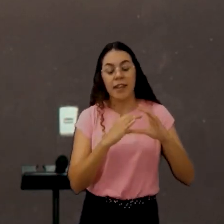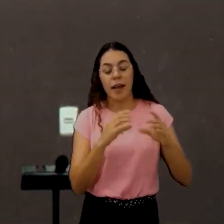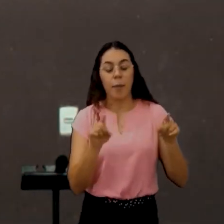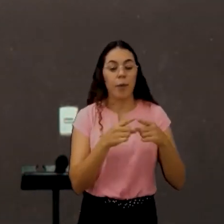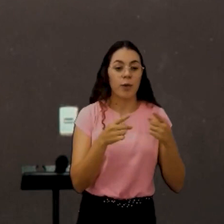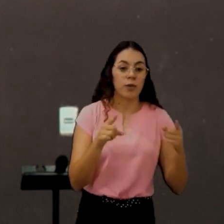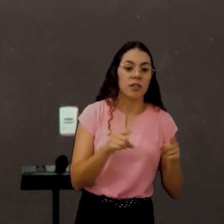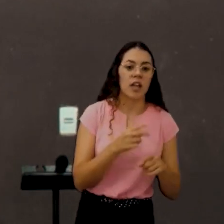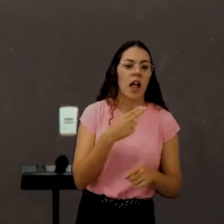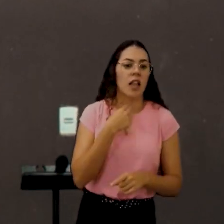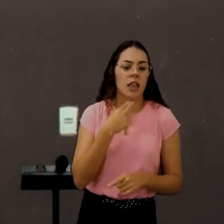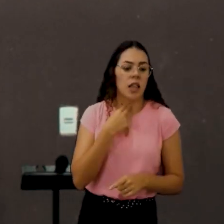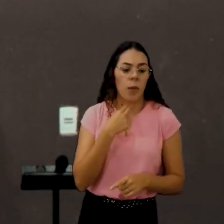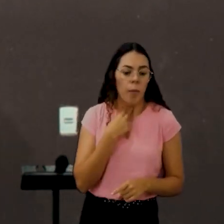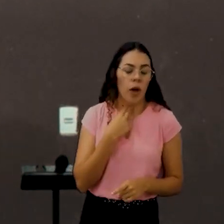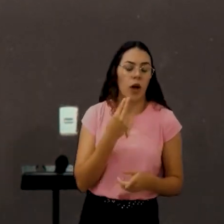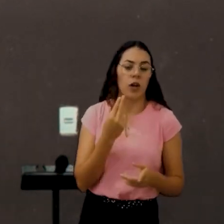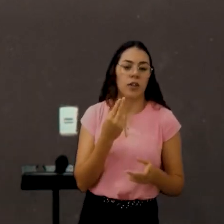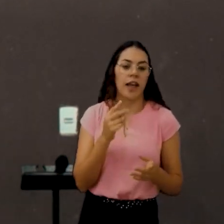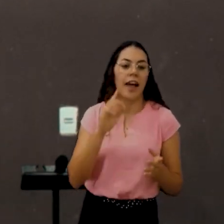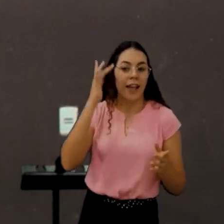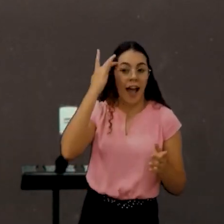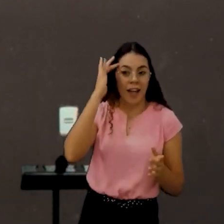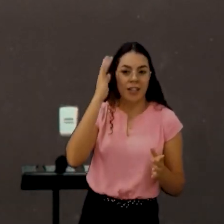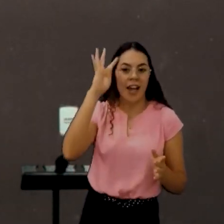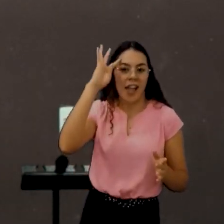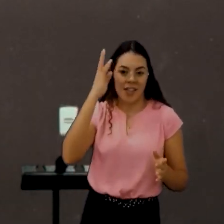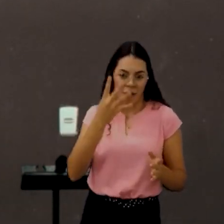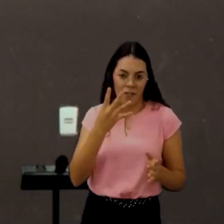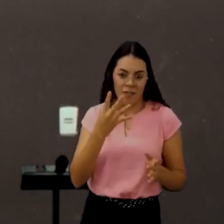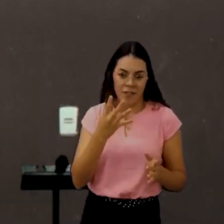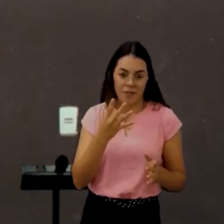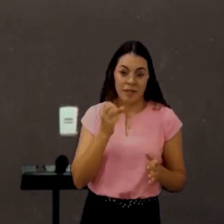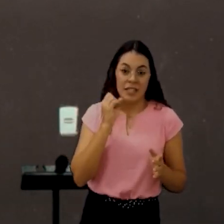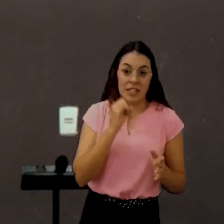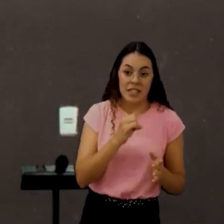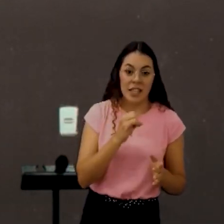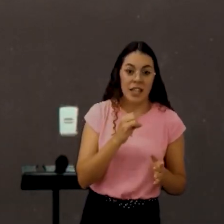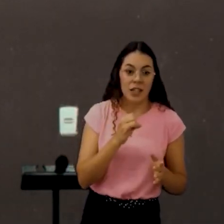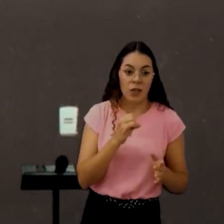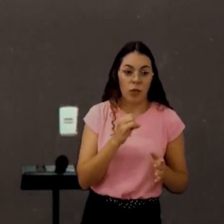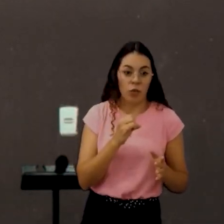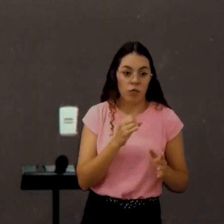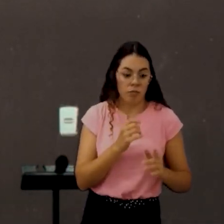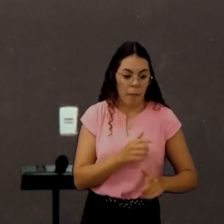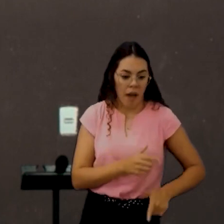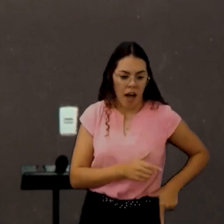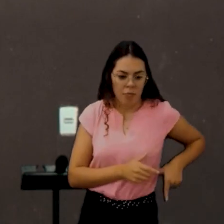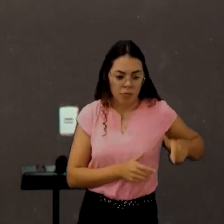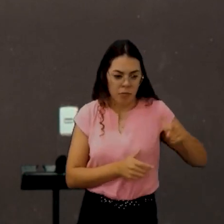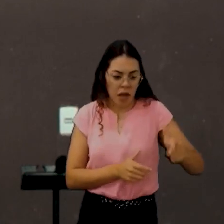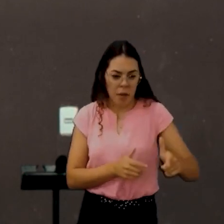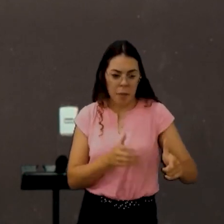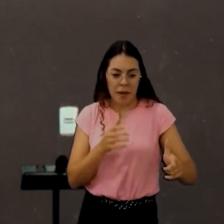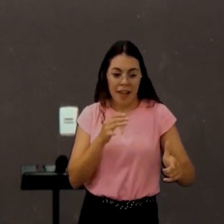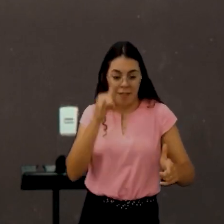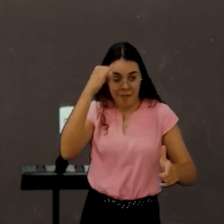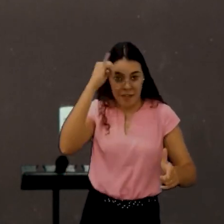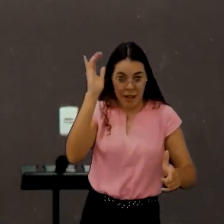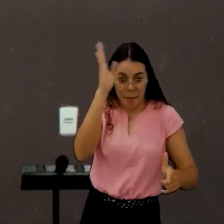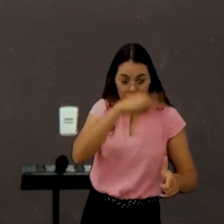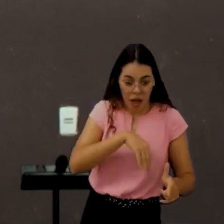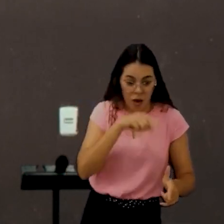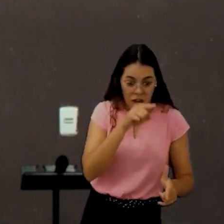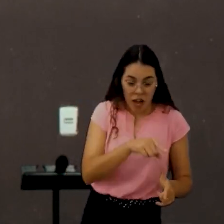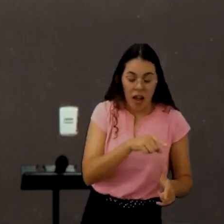no war, no war. Pronto, ele acha que vai resolver. Se ele não pegar lá a arma e for para o campo para ver se refreia a maldade do